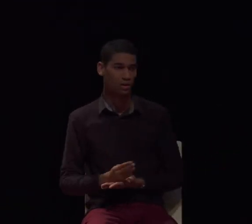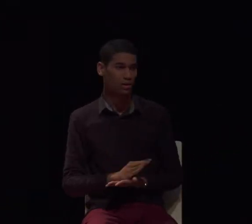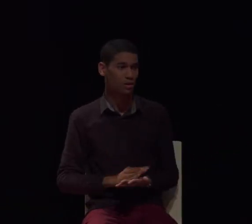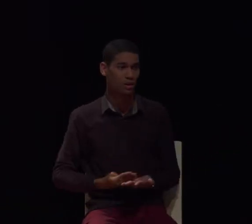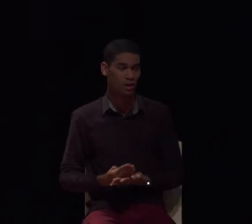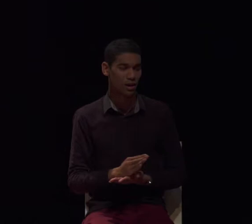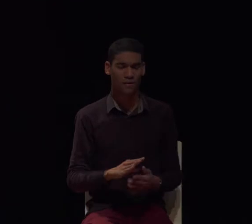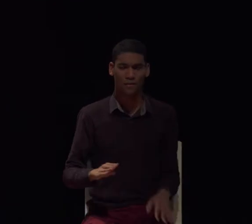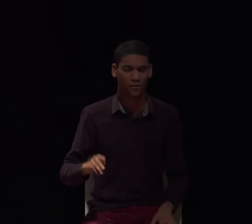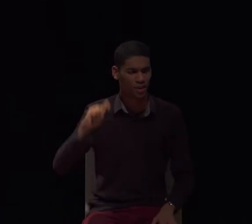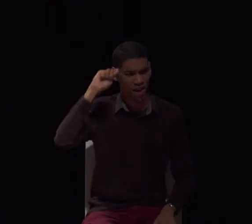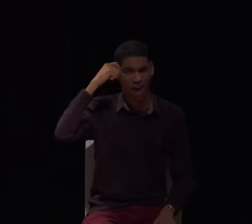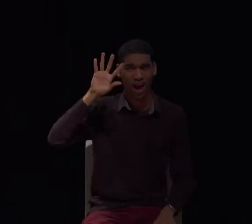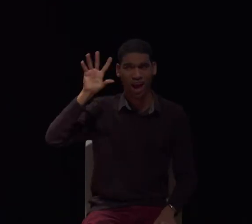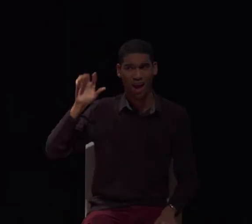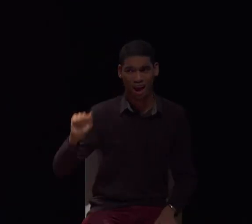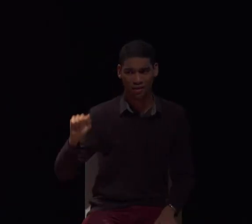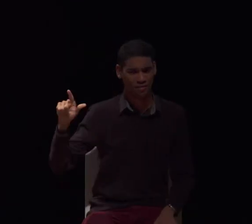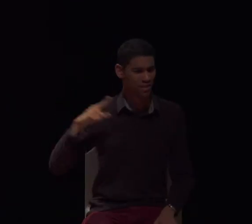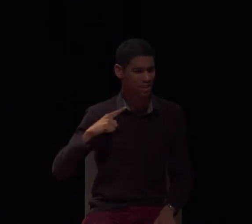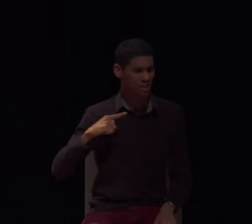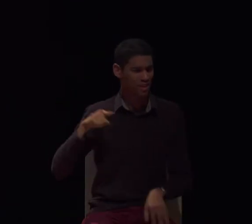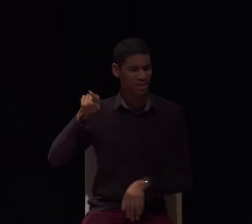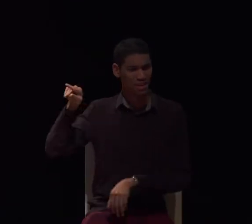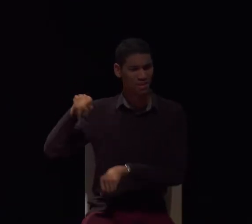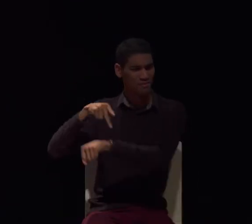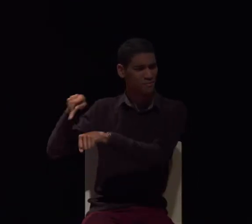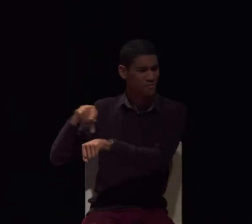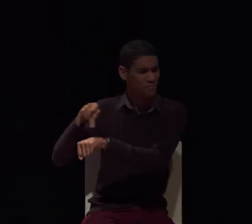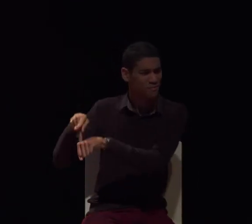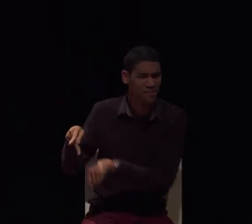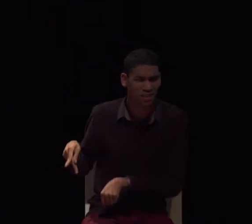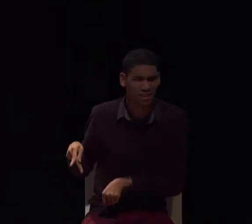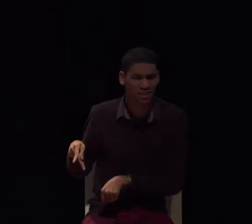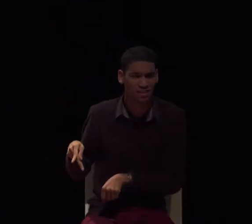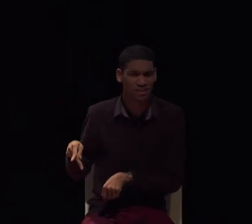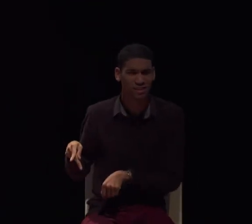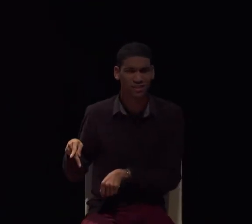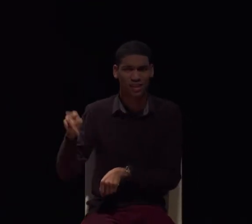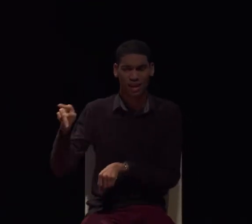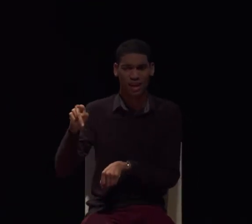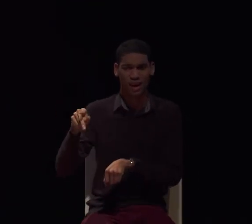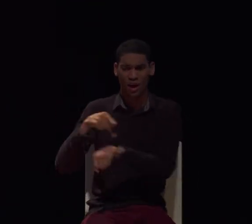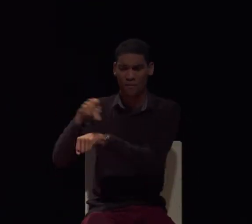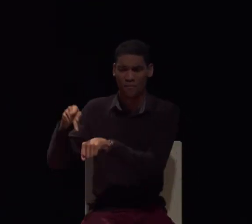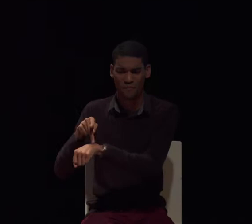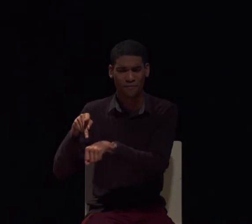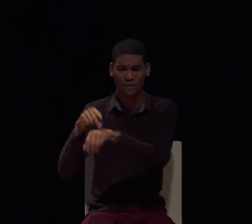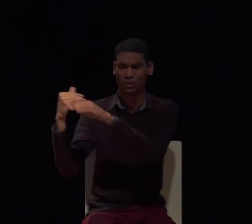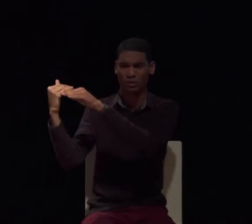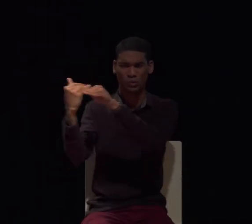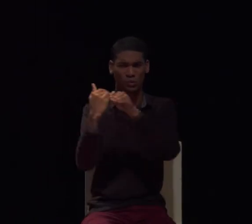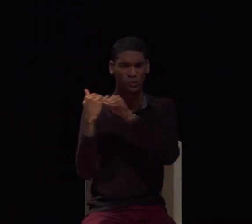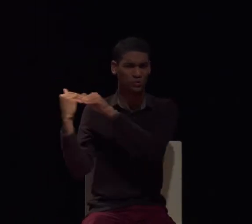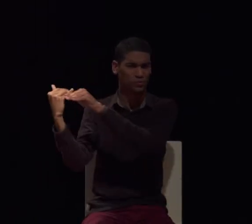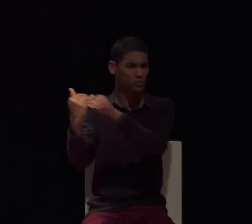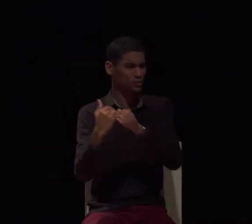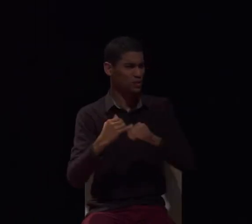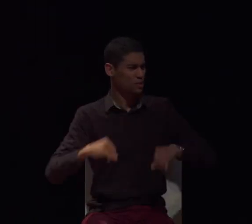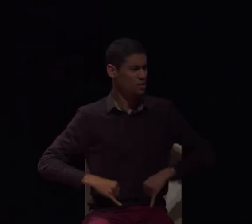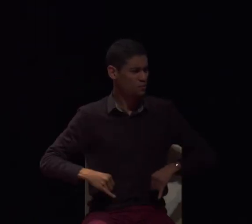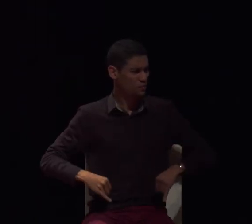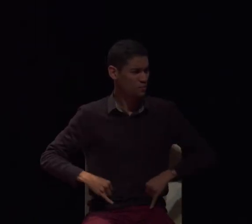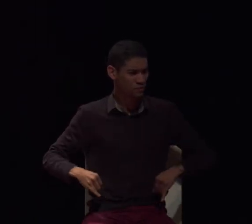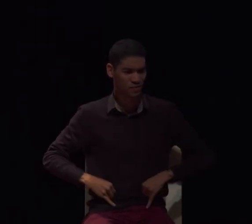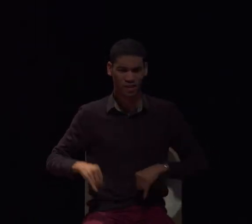um país homogêneo na sua dor no seu sofrimento nas